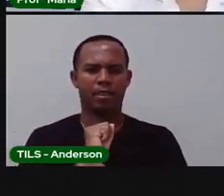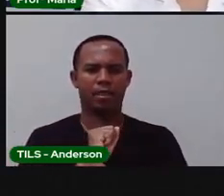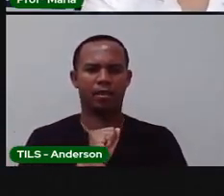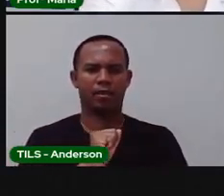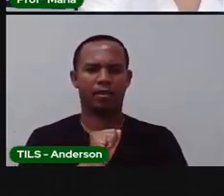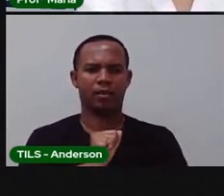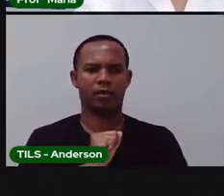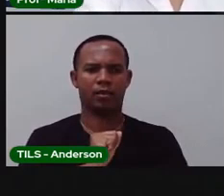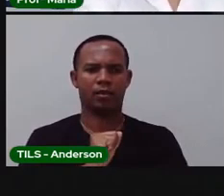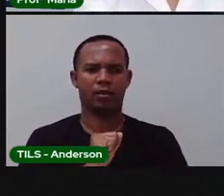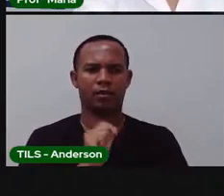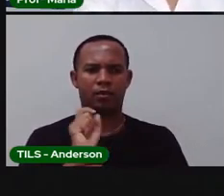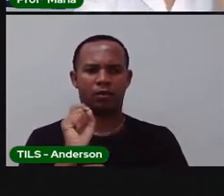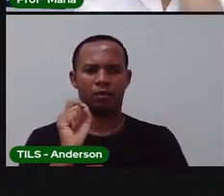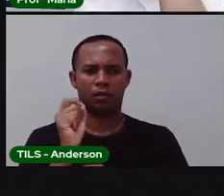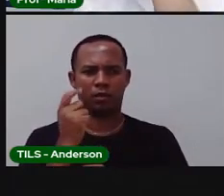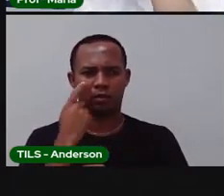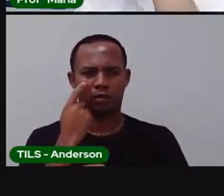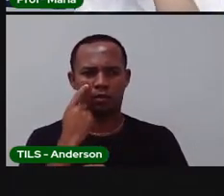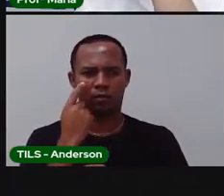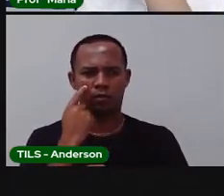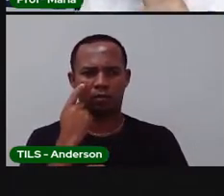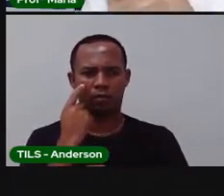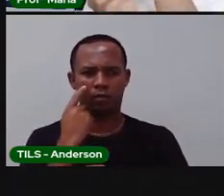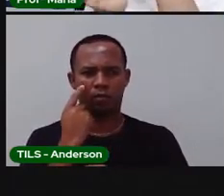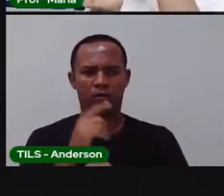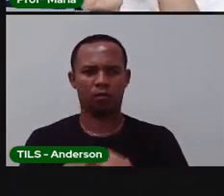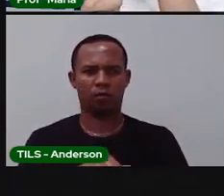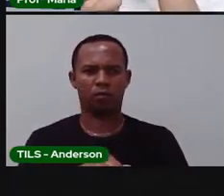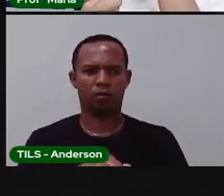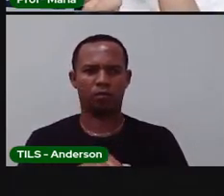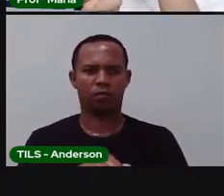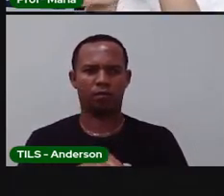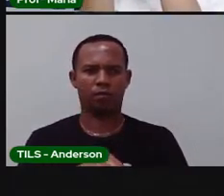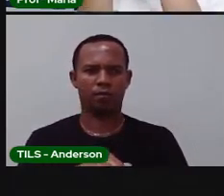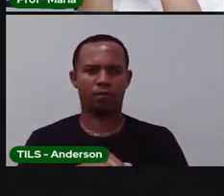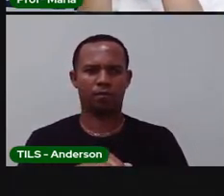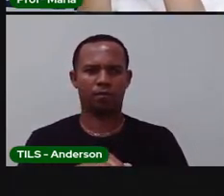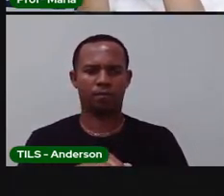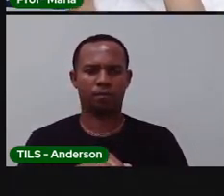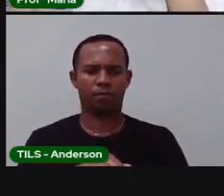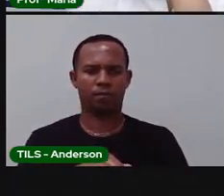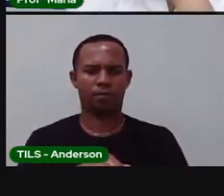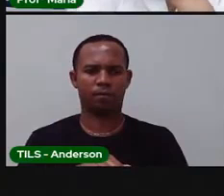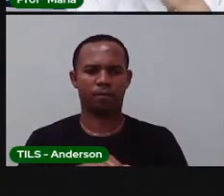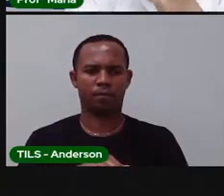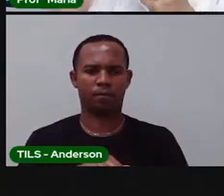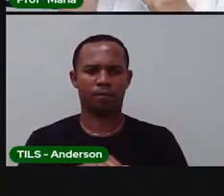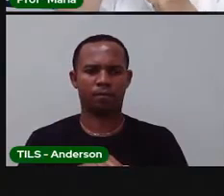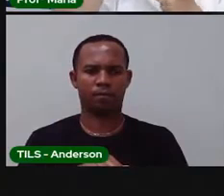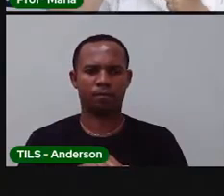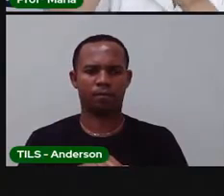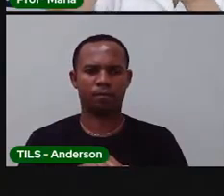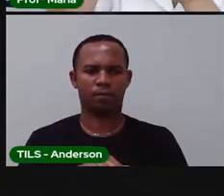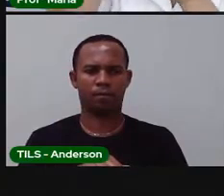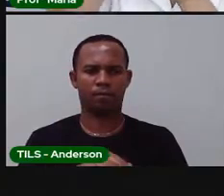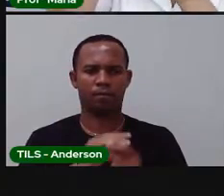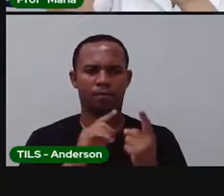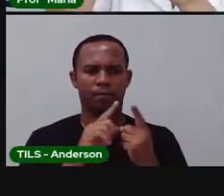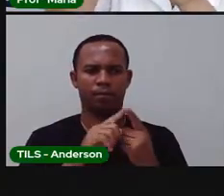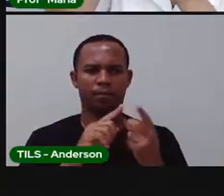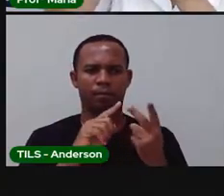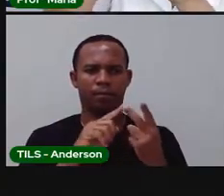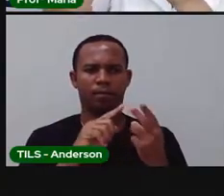vez. Aí eu pego, ó, os meus 10 estão aqui. Esse palitinho aqui, ele está sobrando. 10 uma vez, eu vou